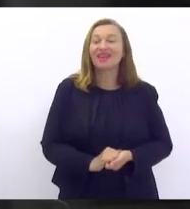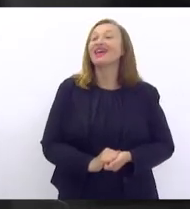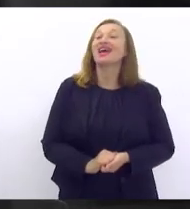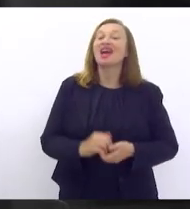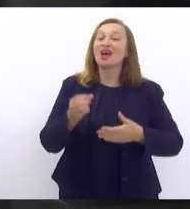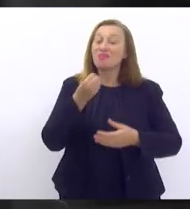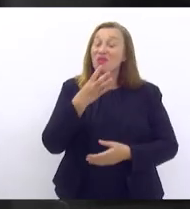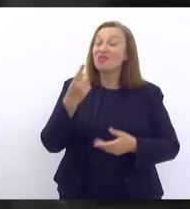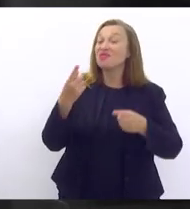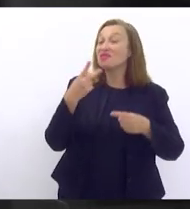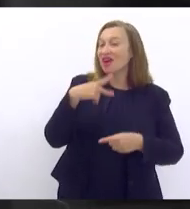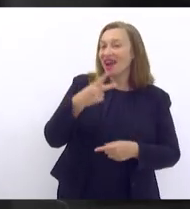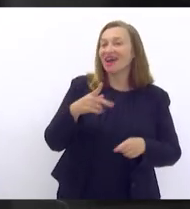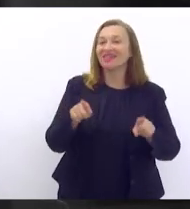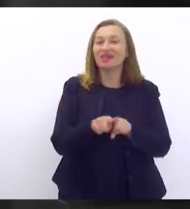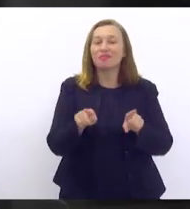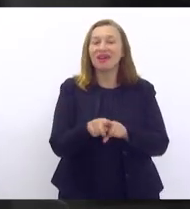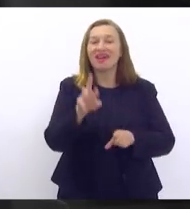pontuar também que